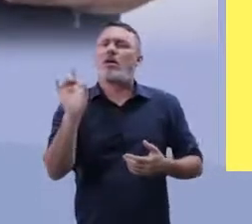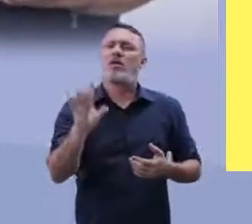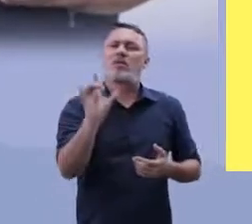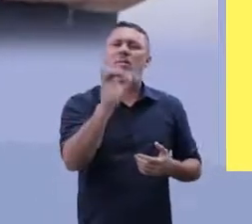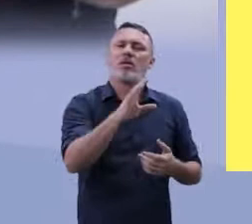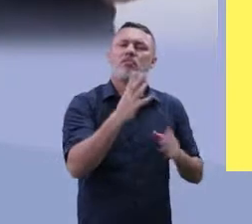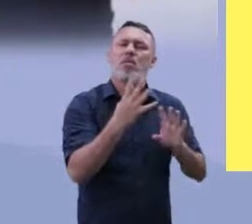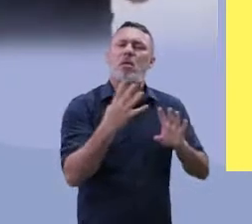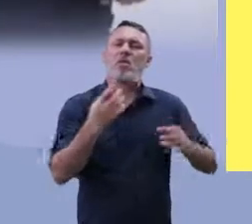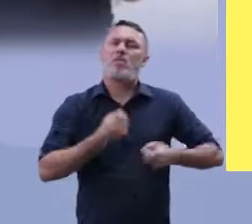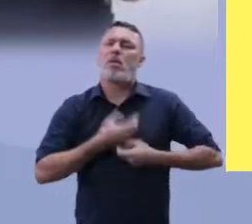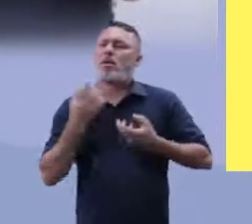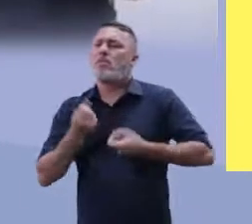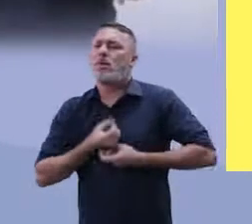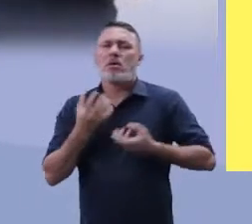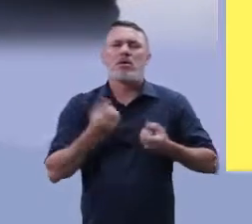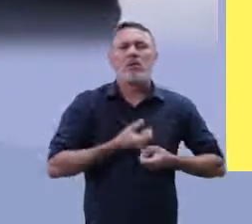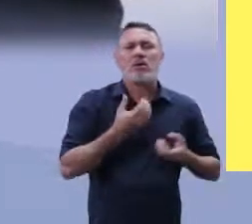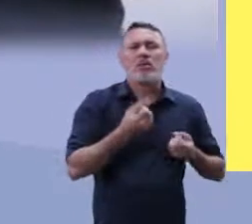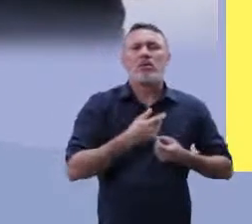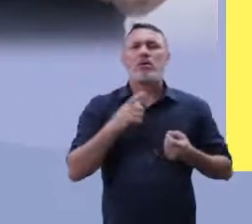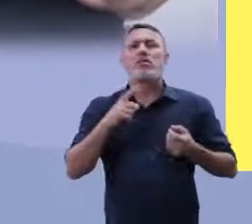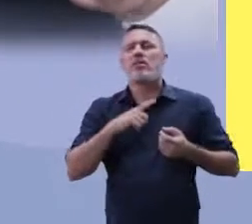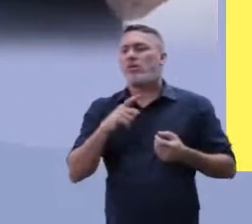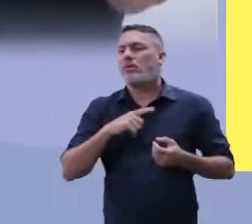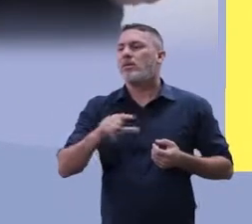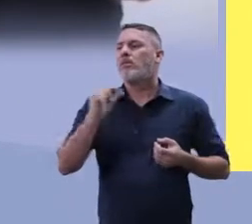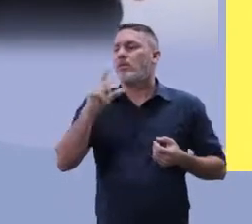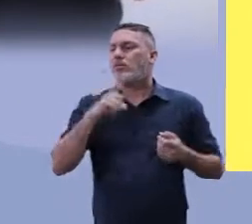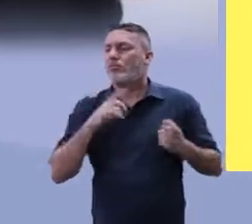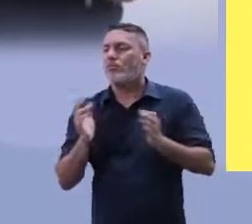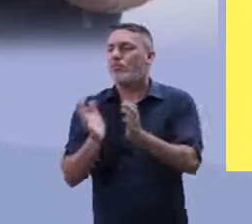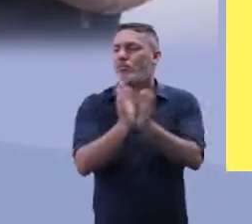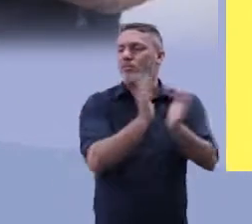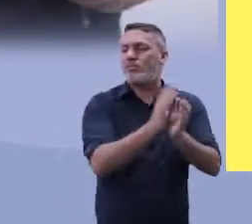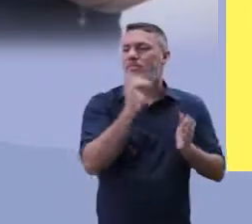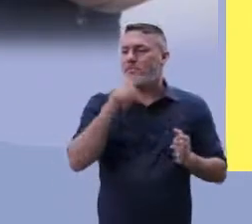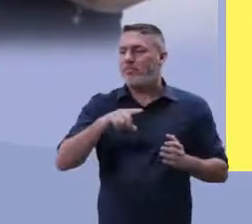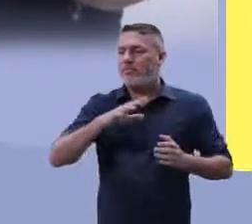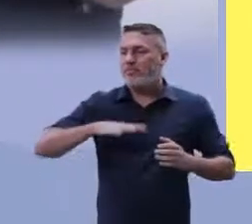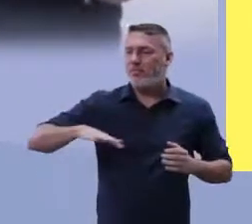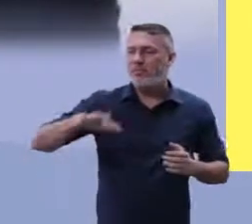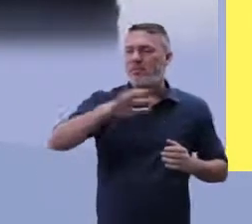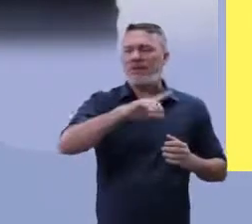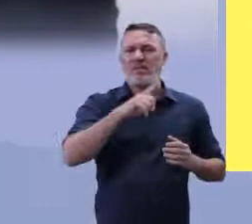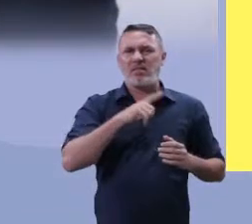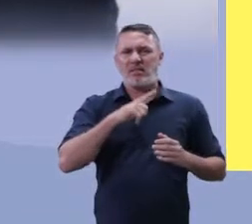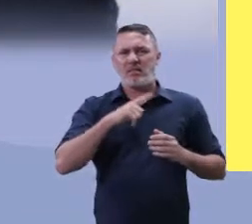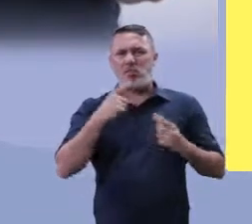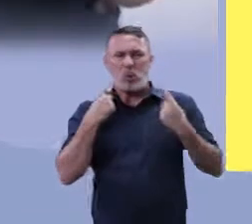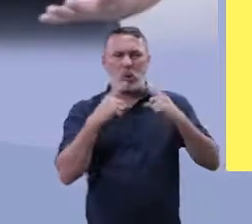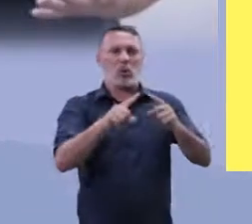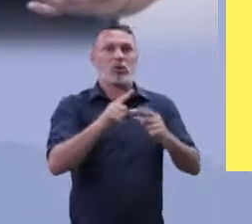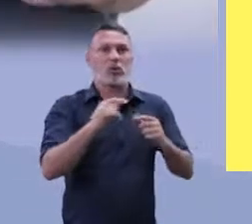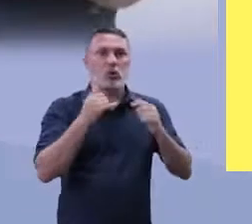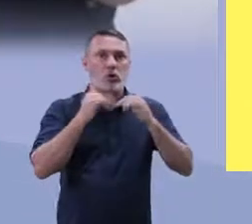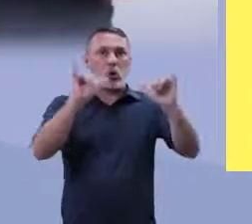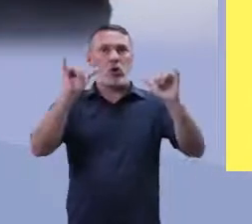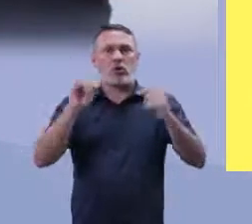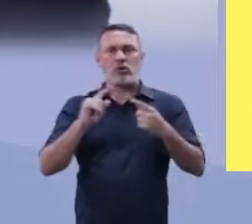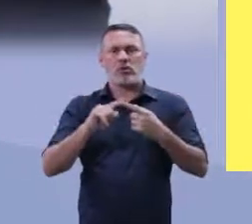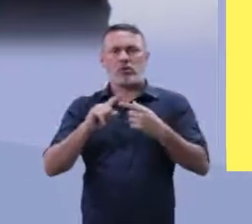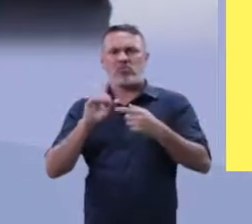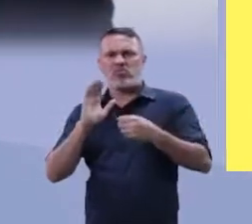de poesia. Eles vão reunir o choque, eles vão reunir o repúdio, eles